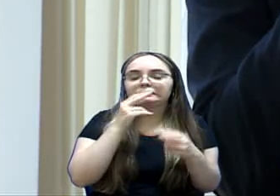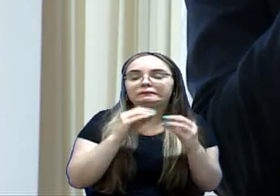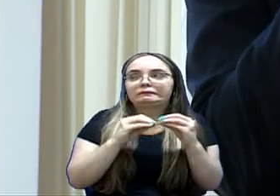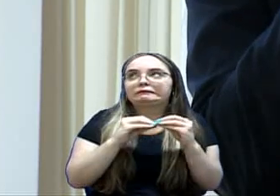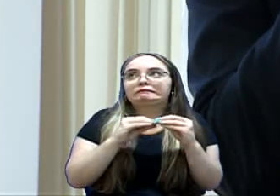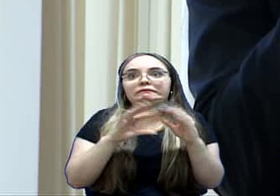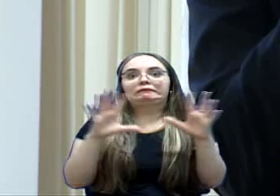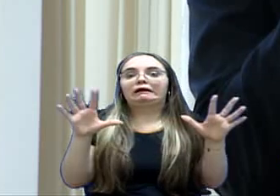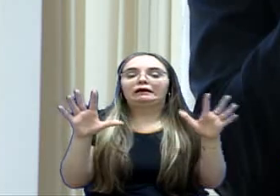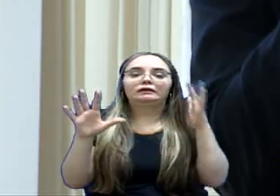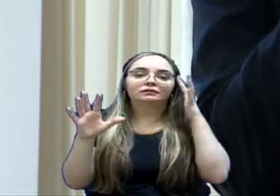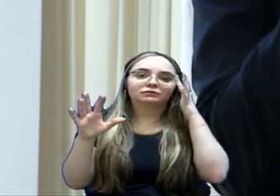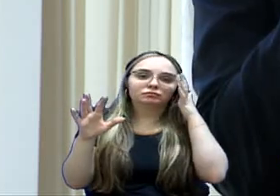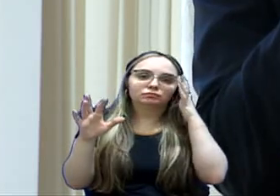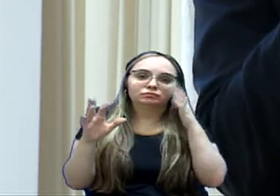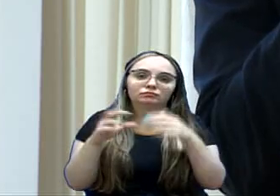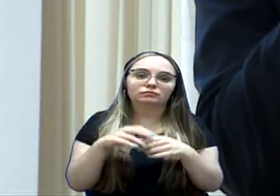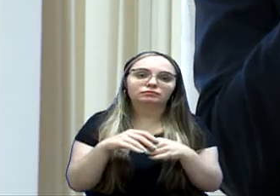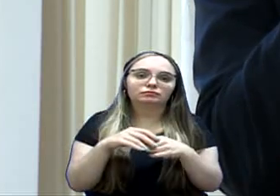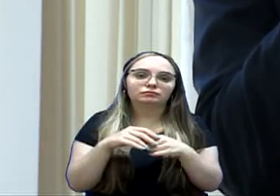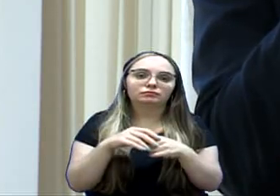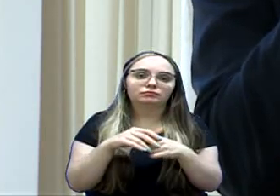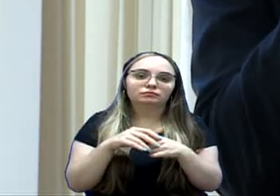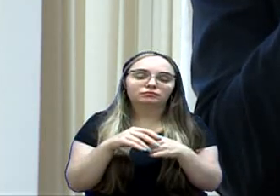nitidamente, digamos assim,